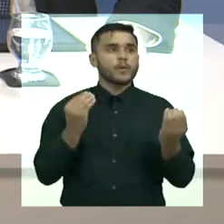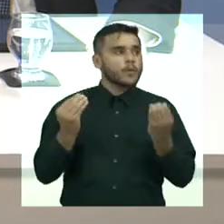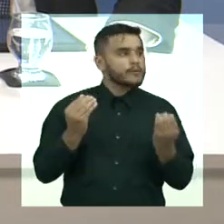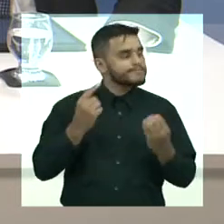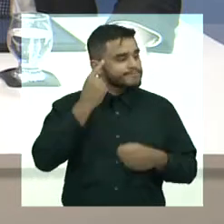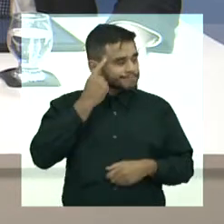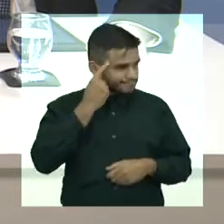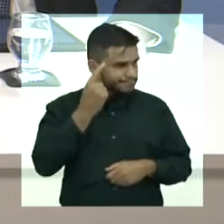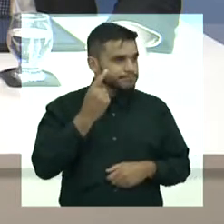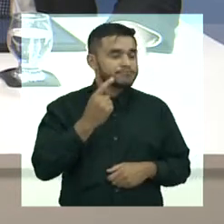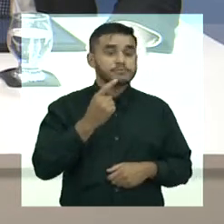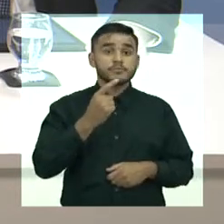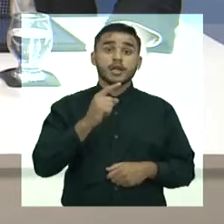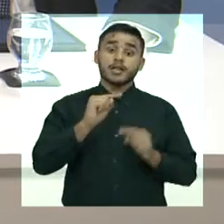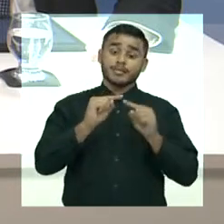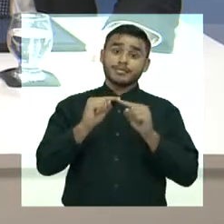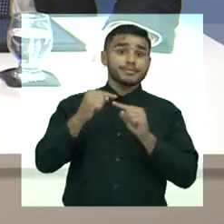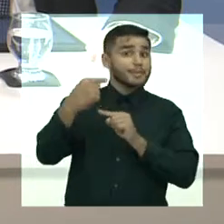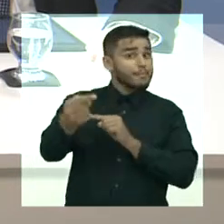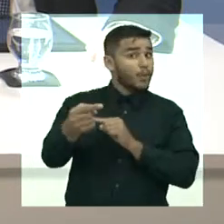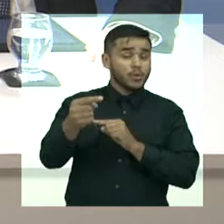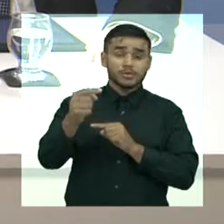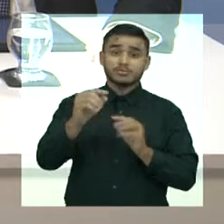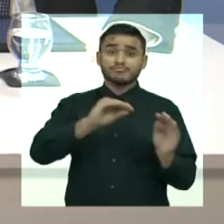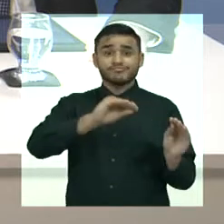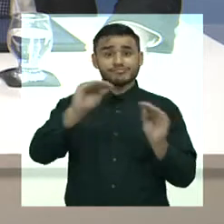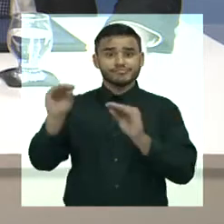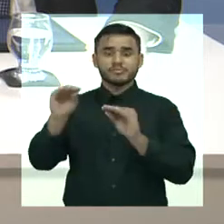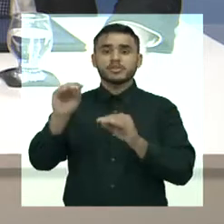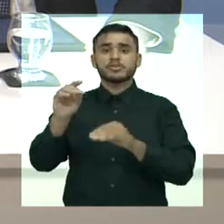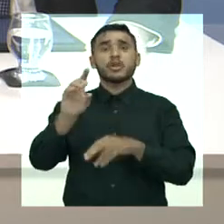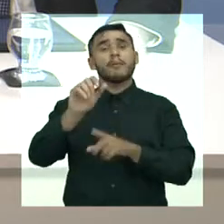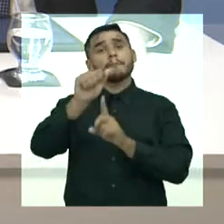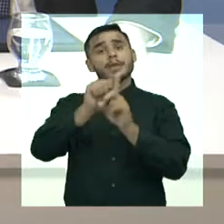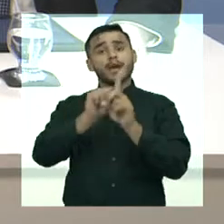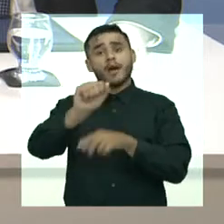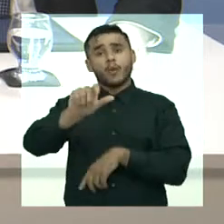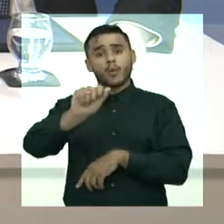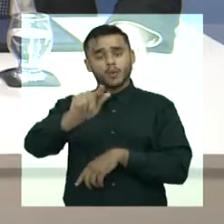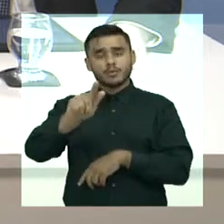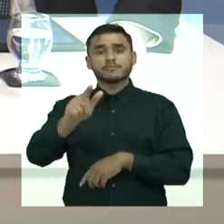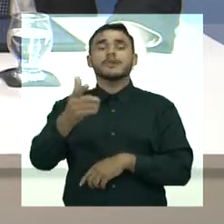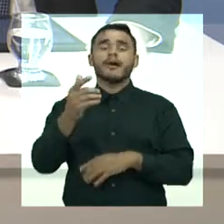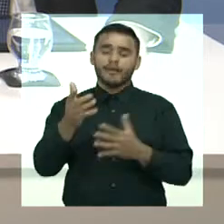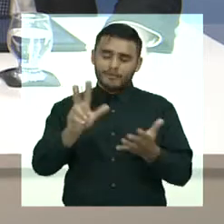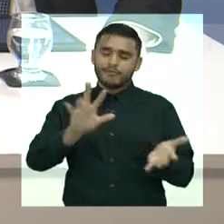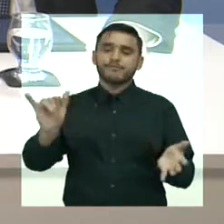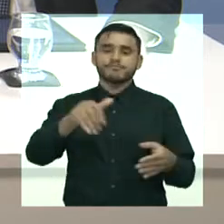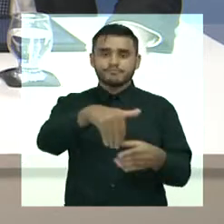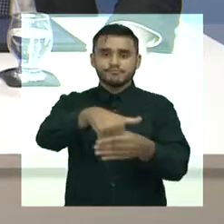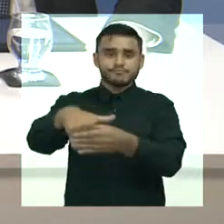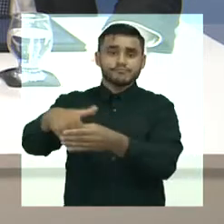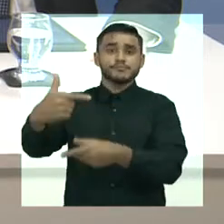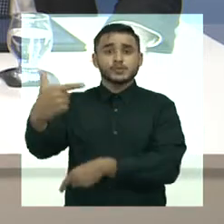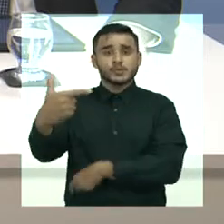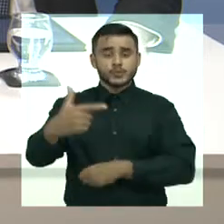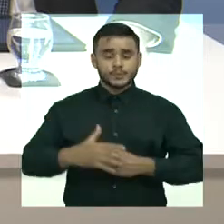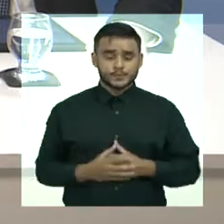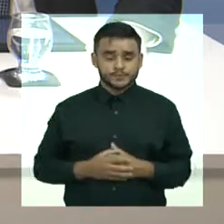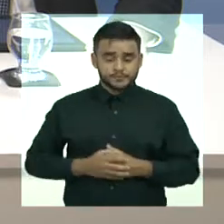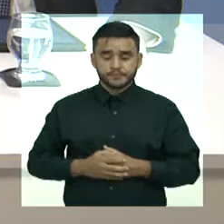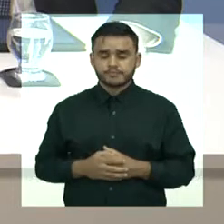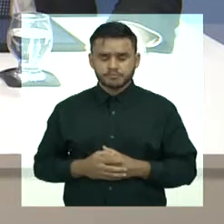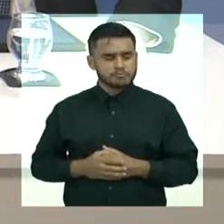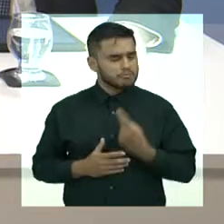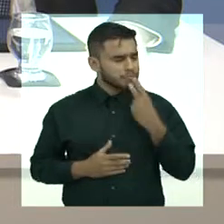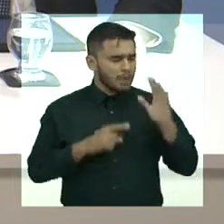turno somente após a volta do recesso. Agora, o que ficou politicamente, né? Qual o